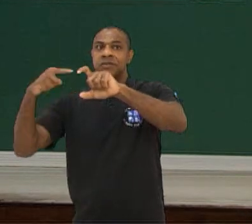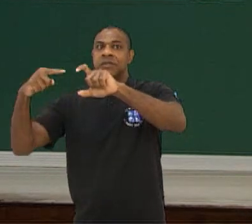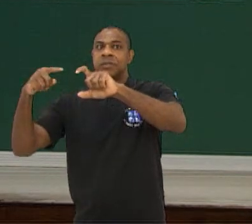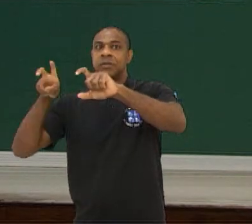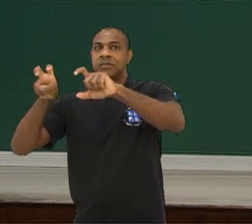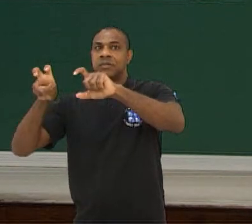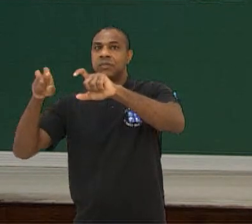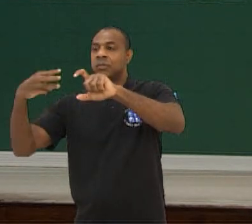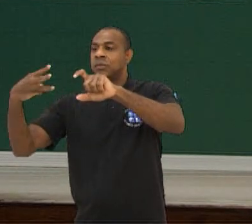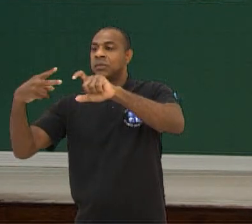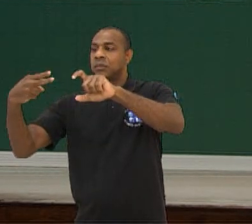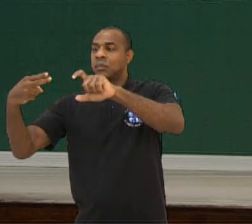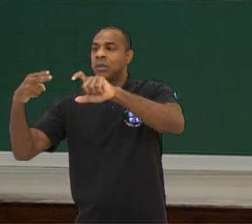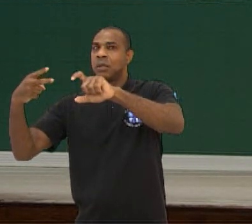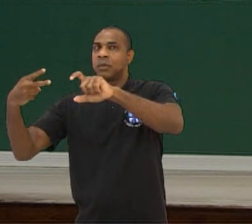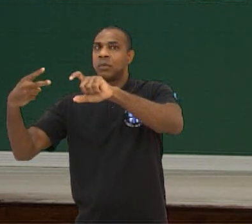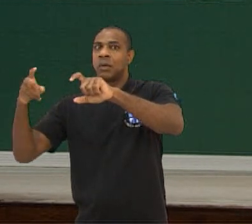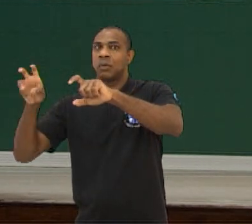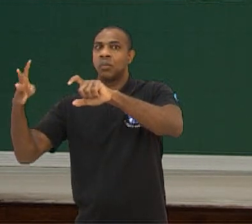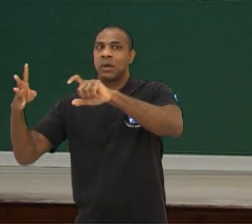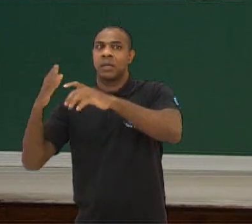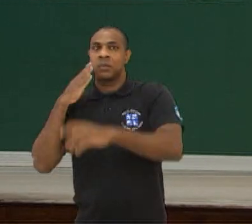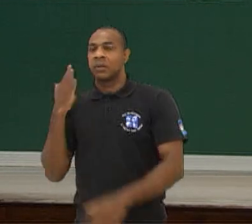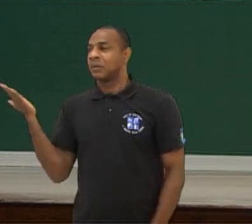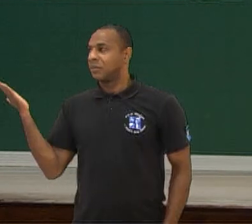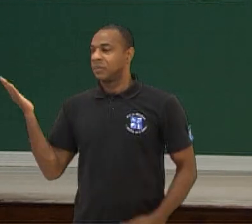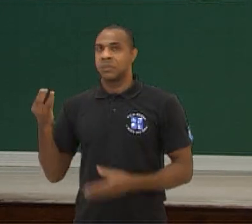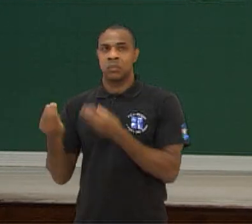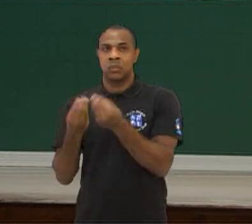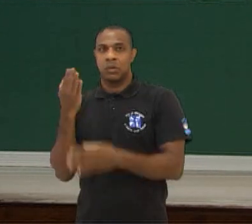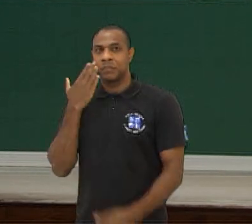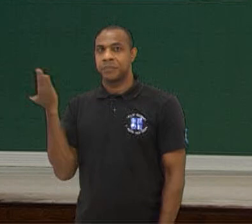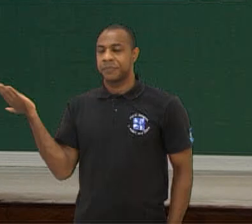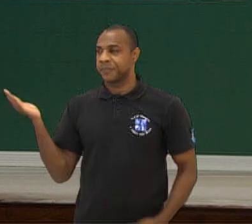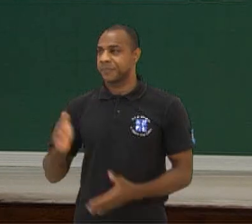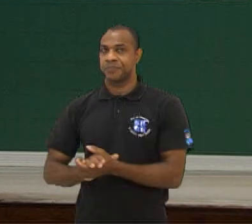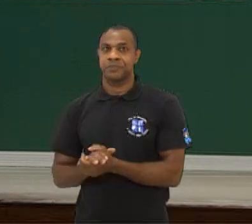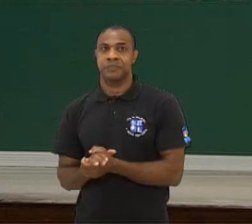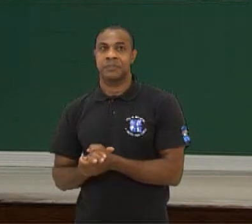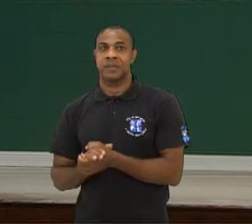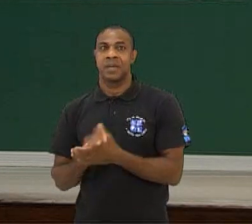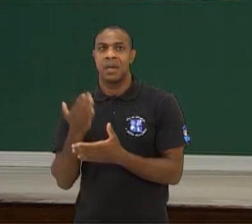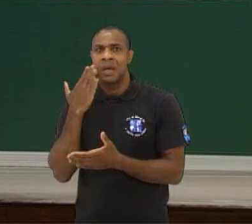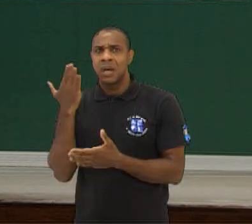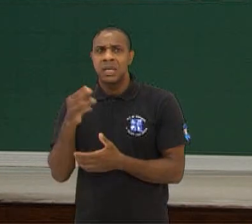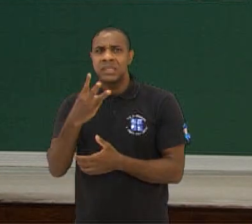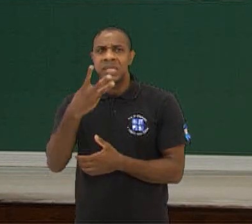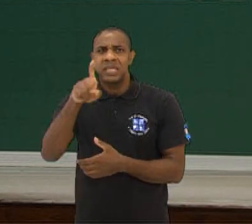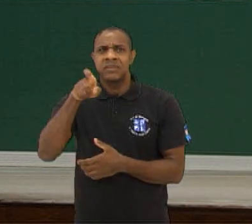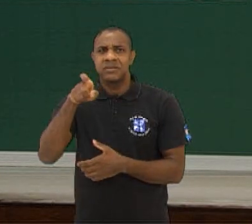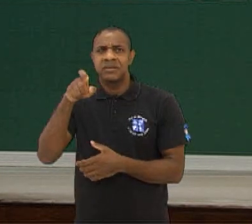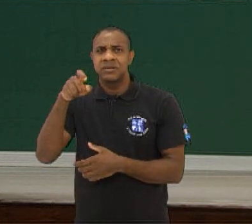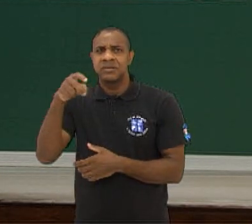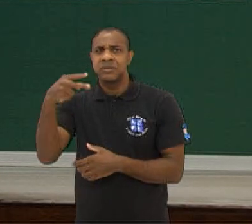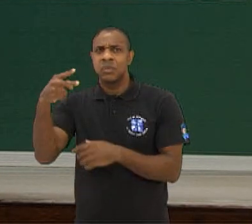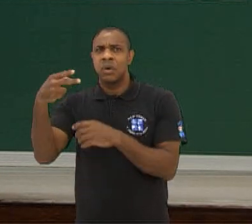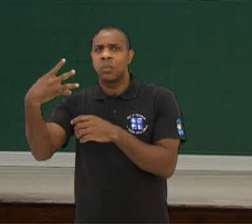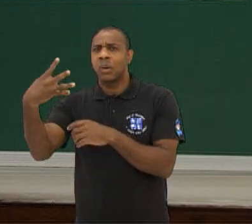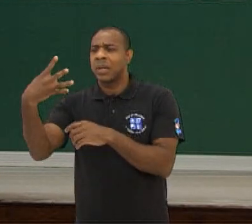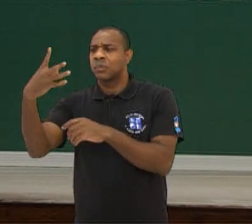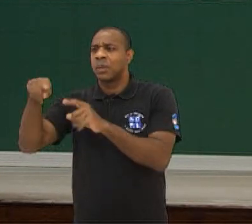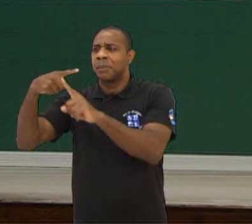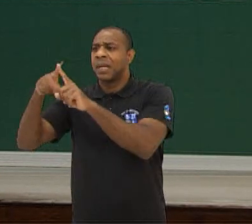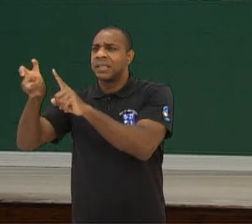3x menos 5 mais 5. 4 mais 5, 9. Só que aqui está 3x. Eu quero